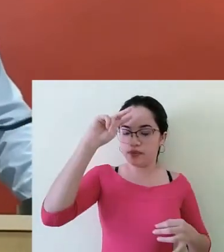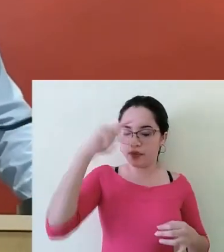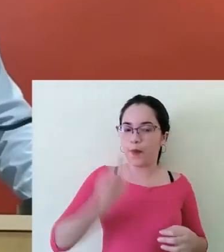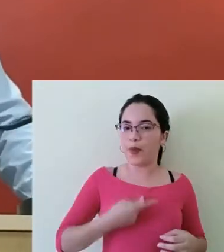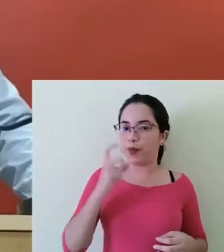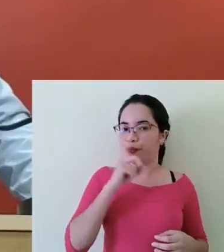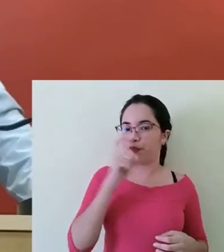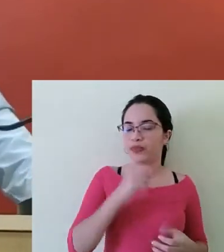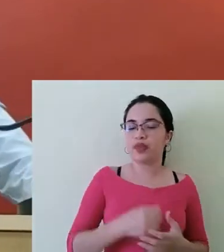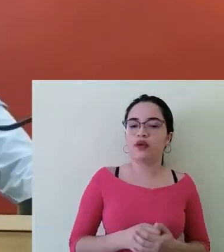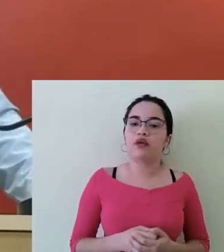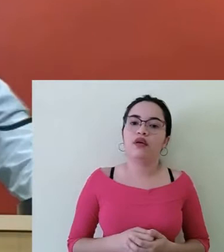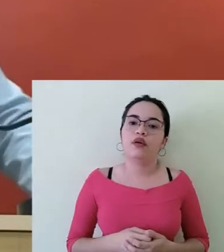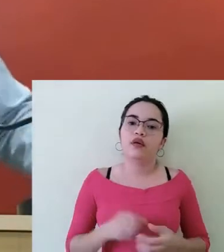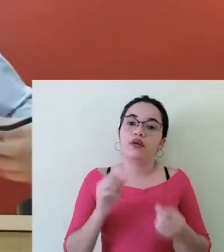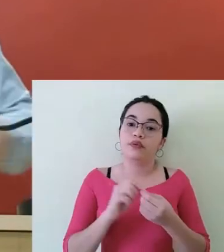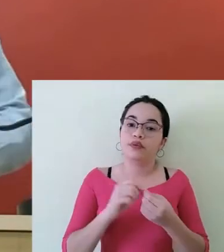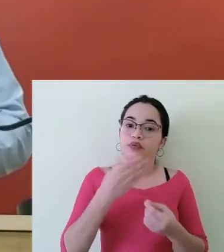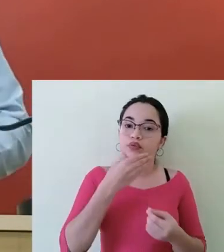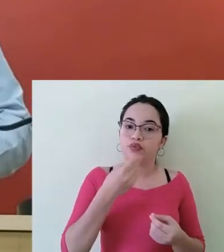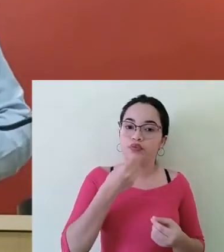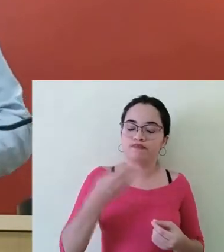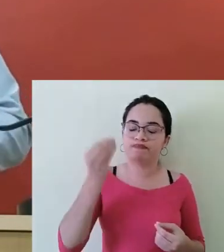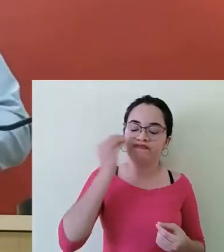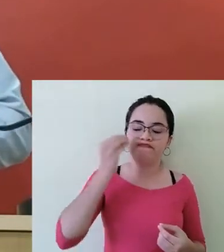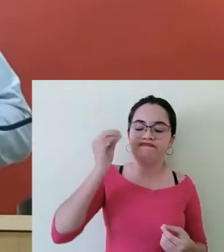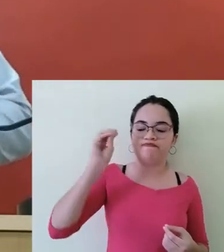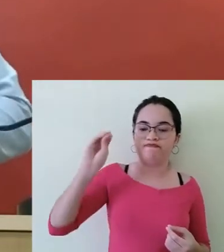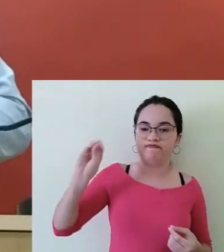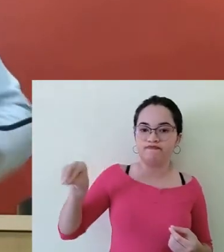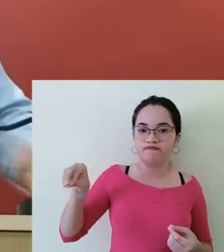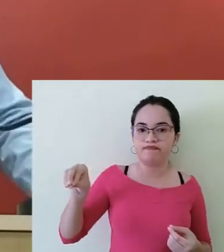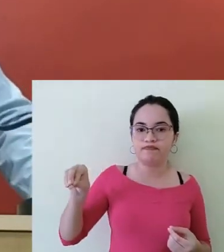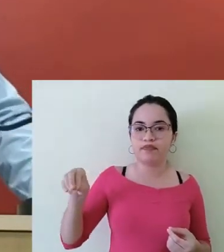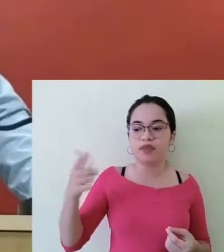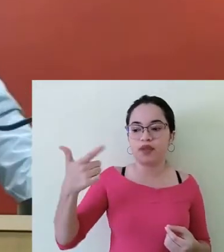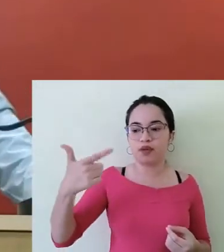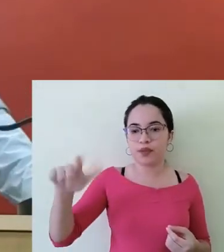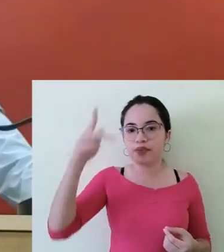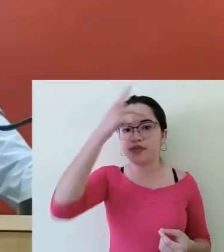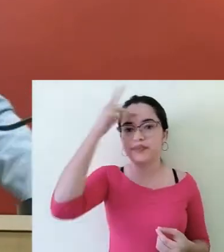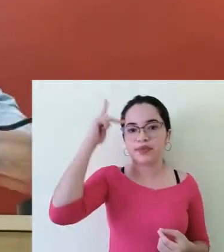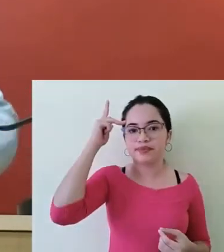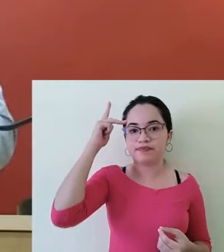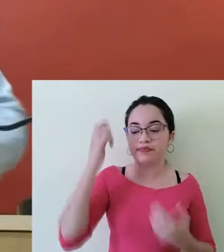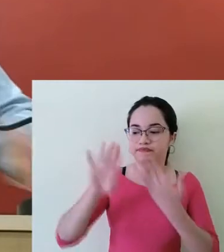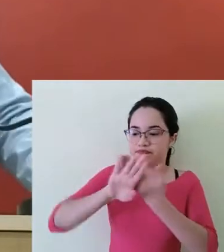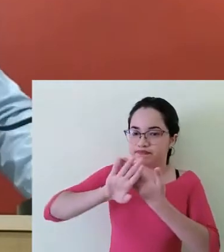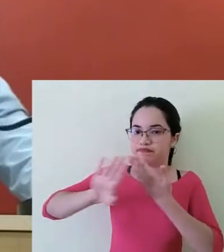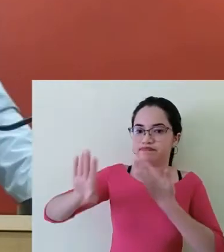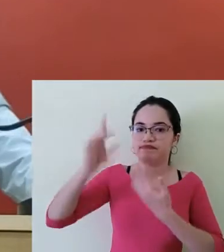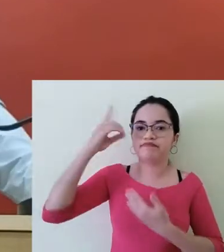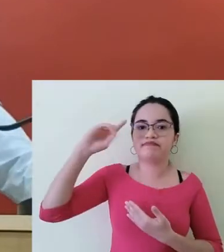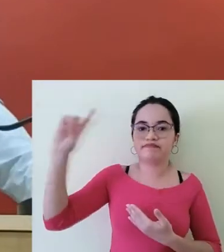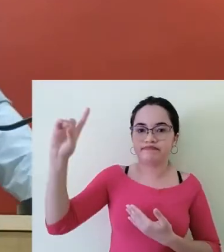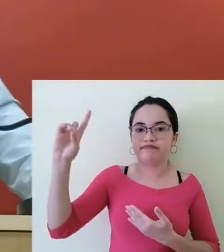auto-engano leva o homem a desprezar o seu próximo, a se afastar